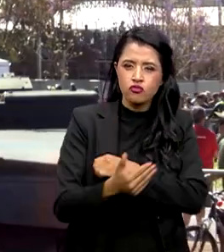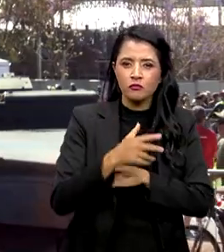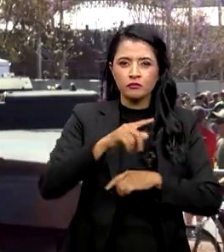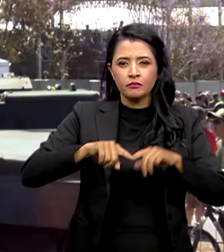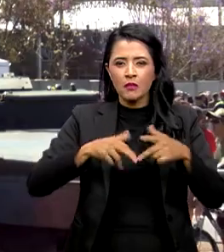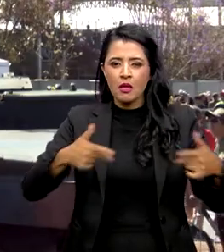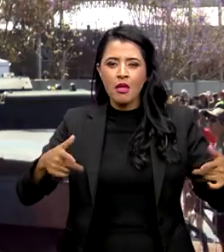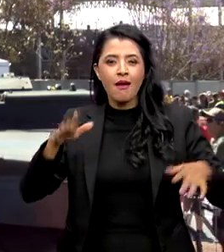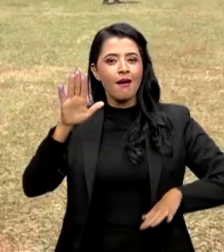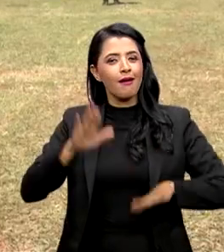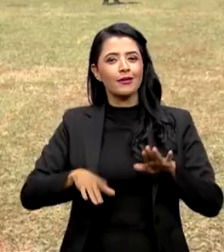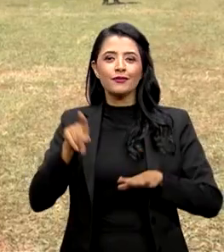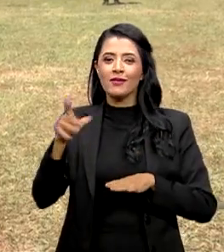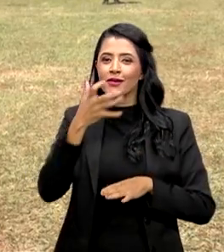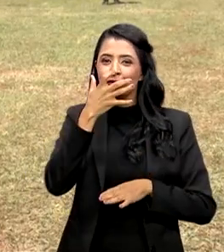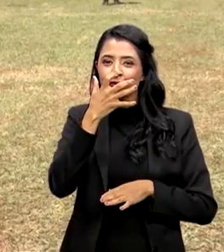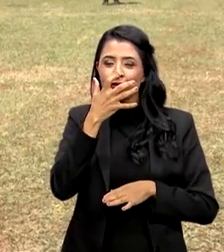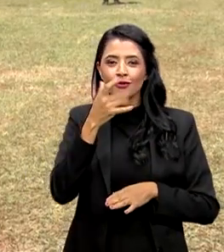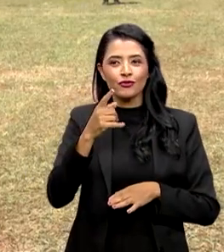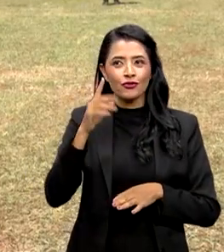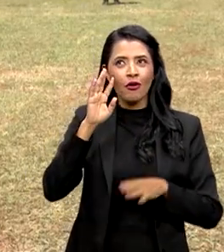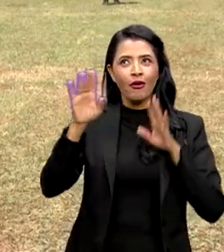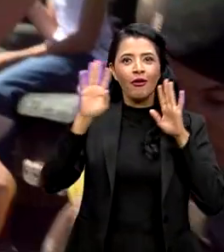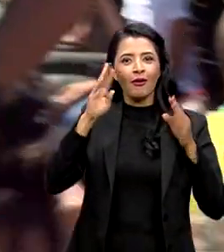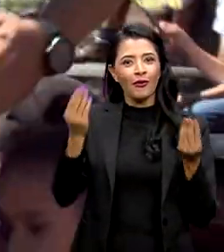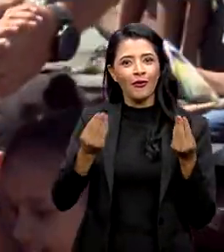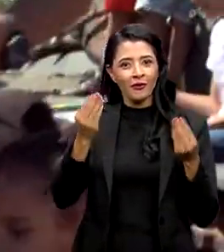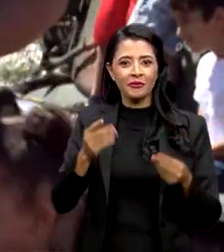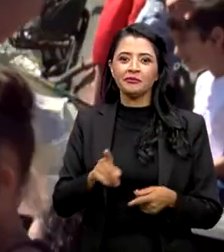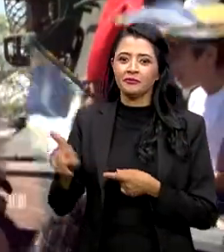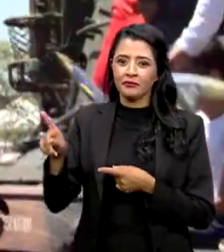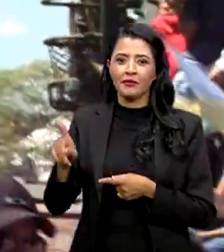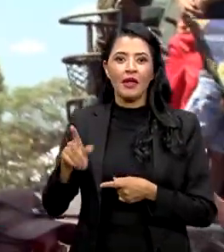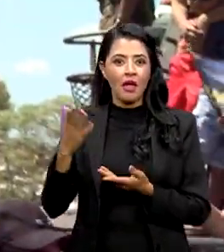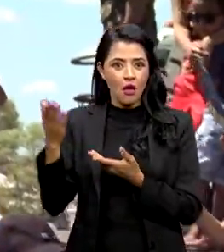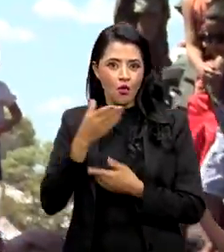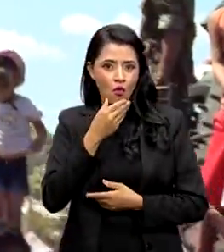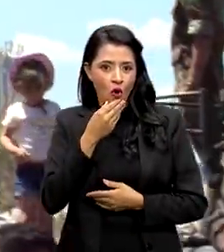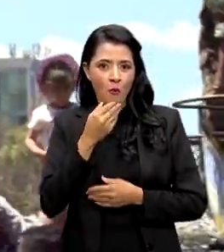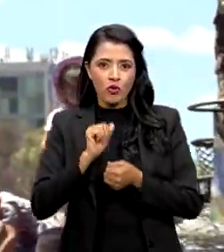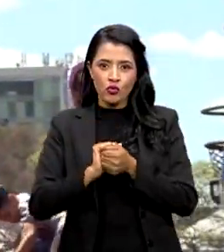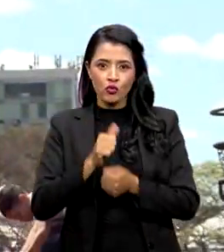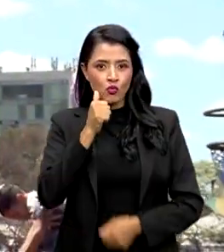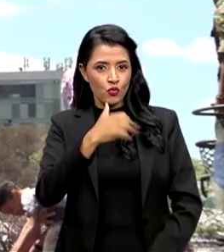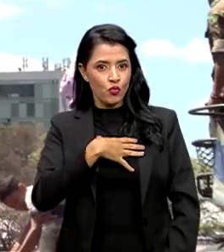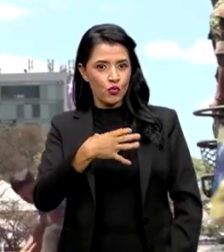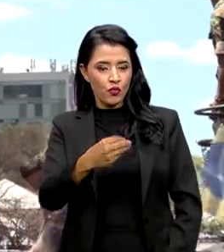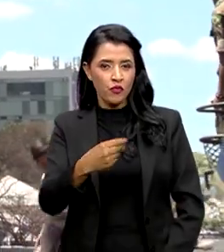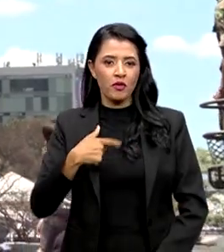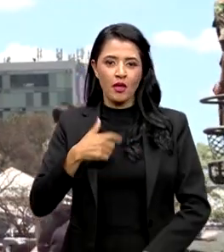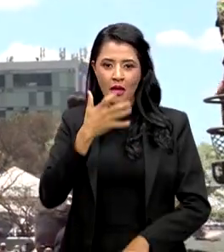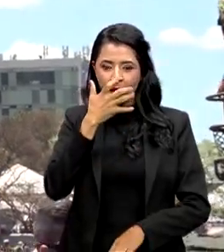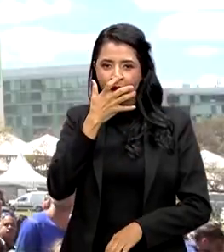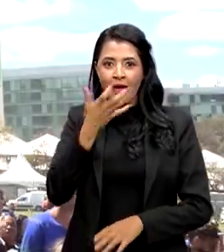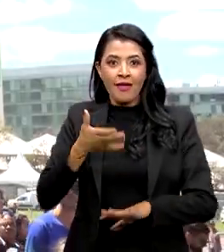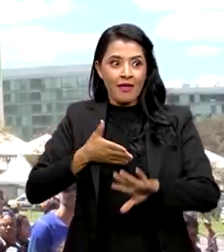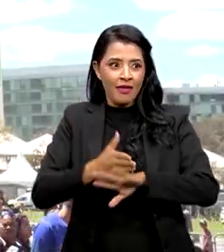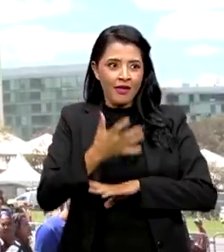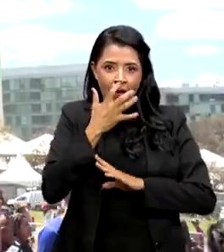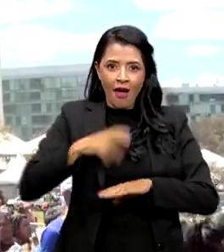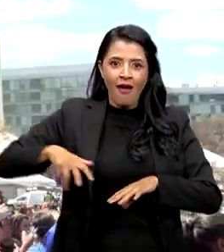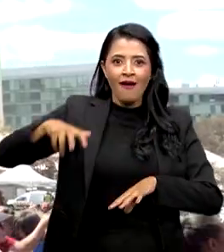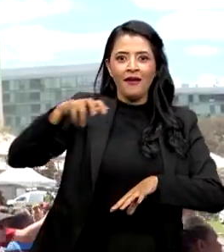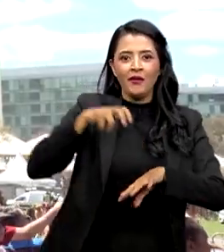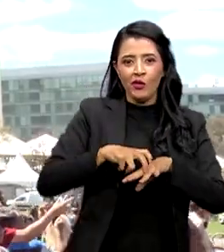das vezes, estão só no nosso imaginário. Paulo Henrique estava acompanhado da filha, mas ele é quem queria subir